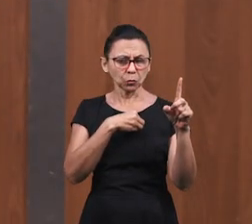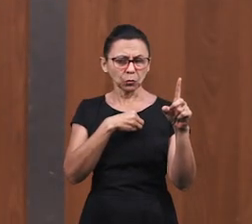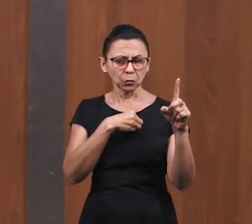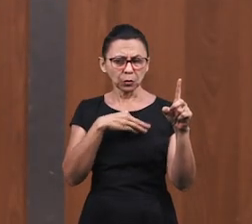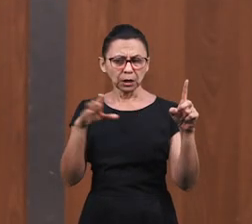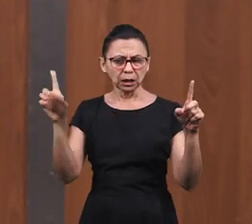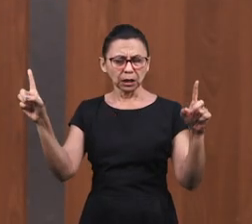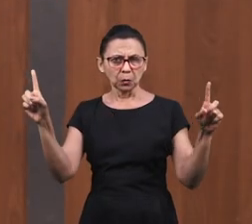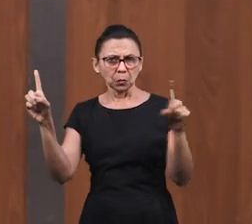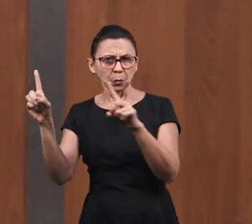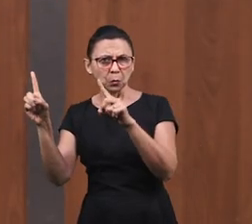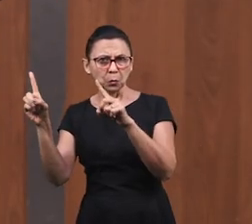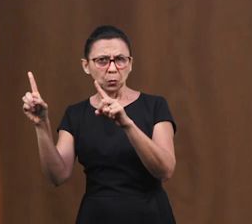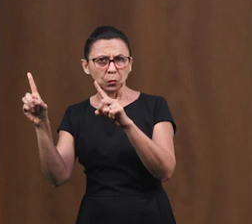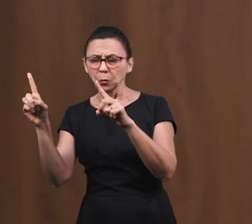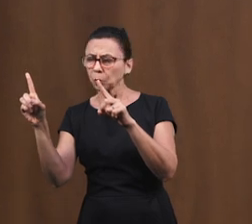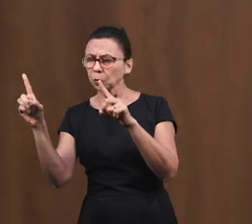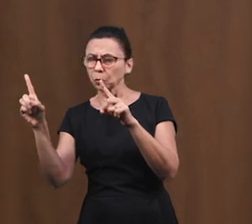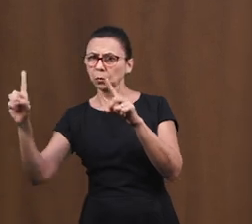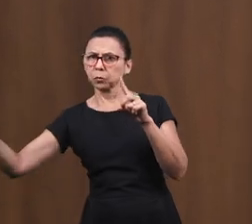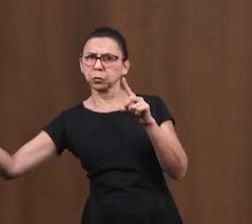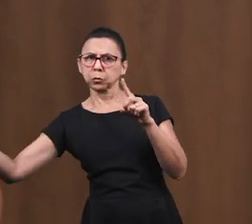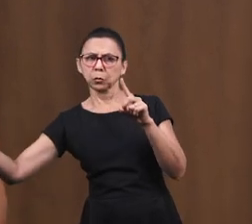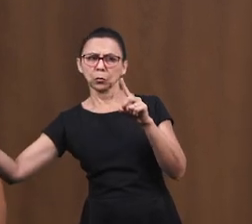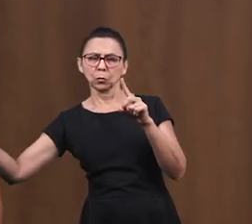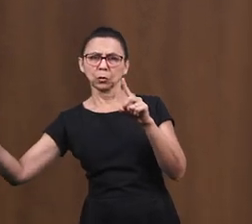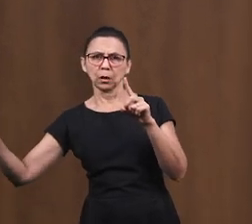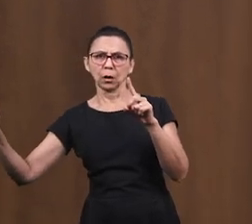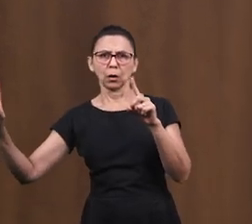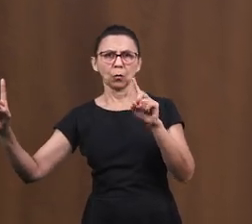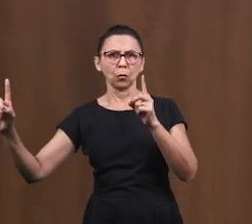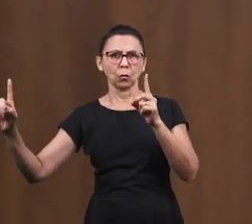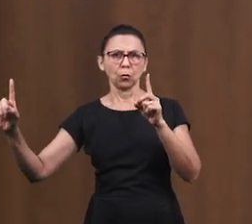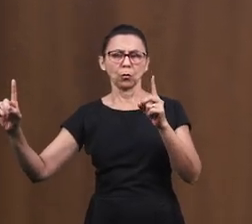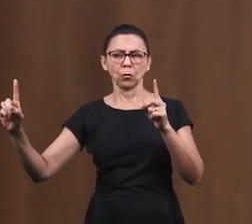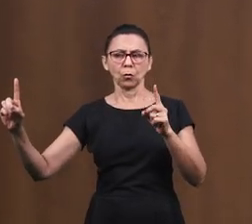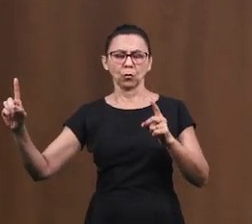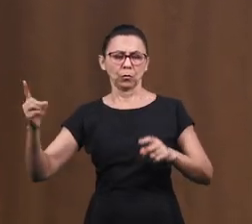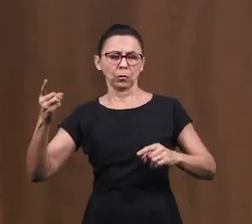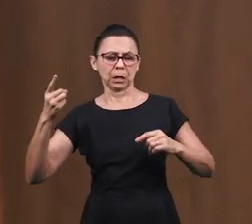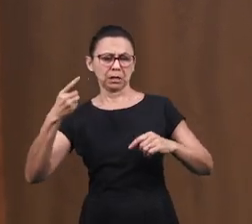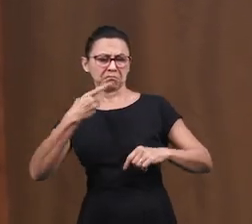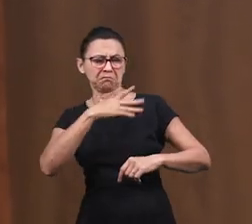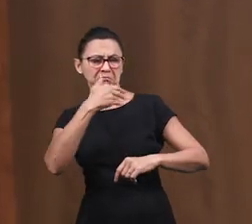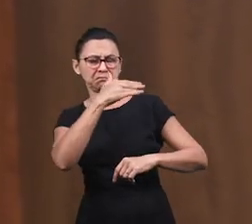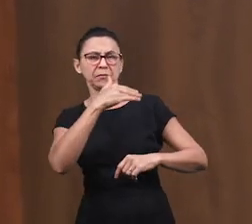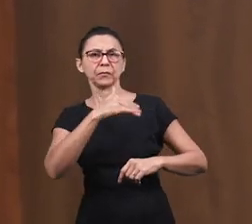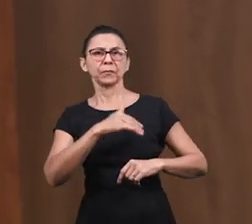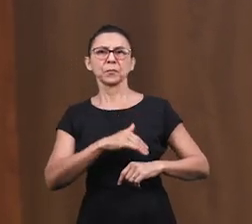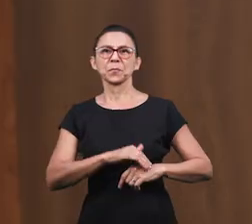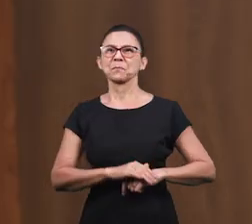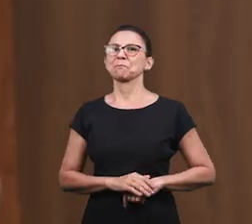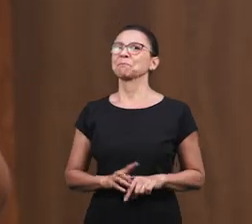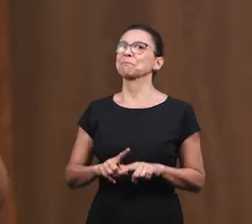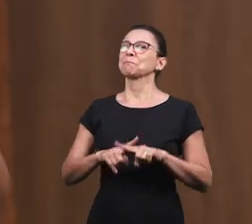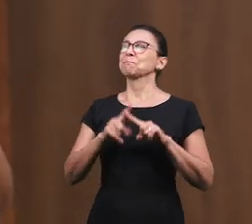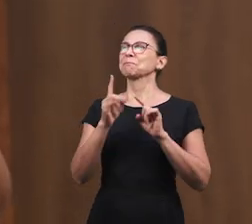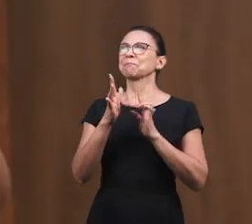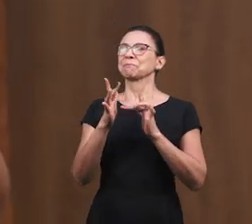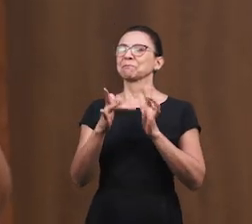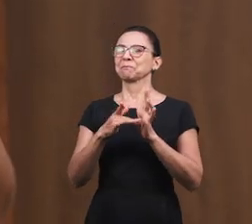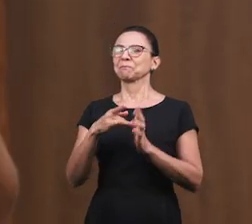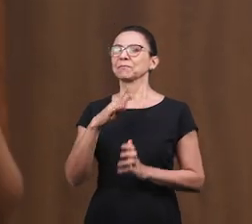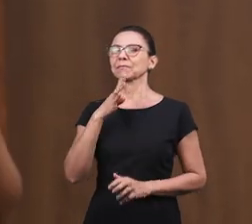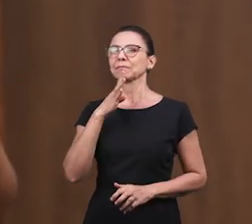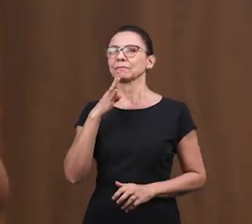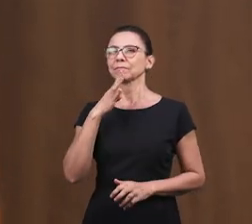dele. Mas Jesus, que conhece os nossos pensamentos, conhece o nosso